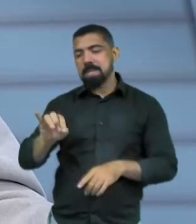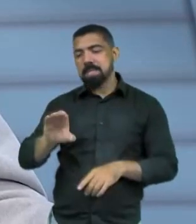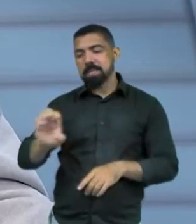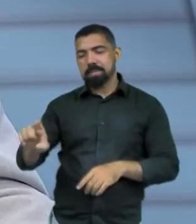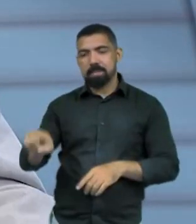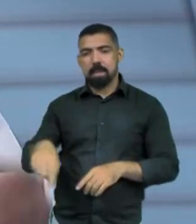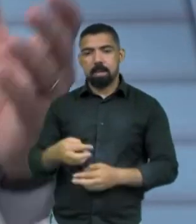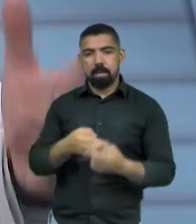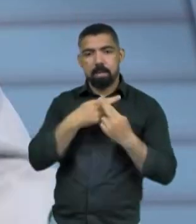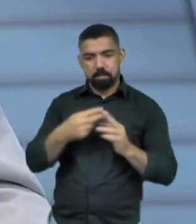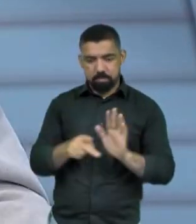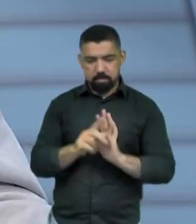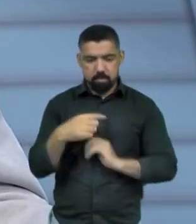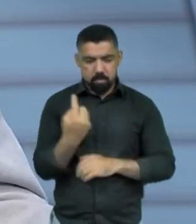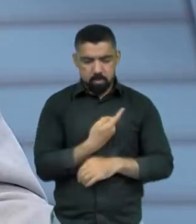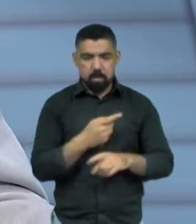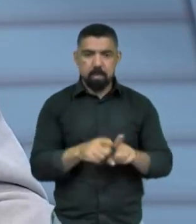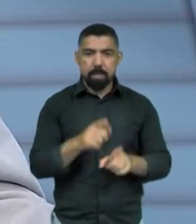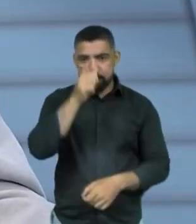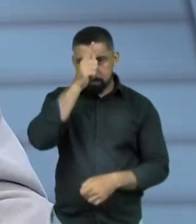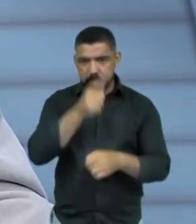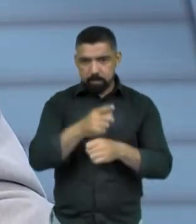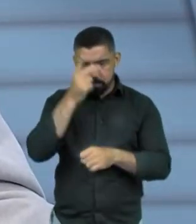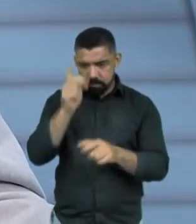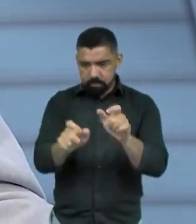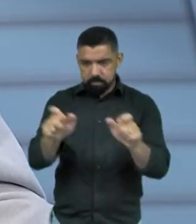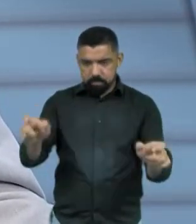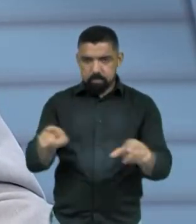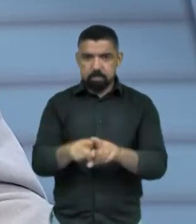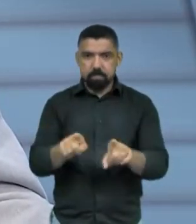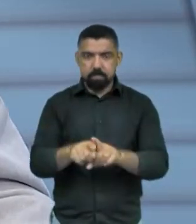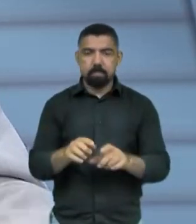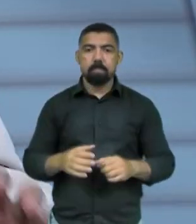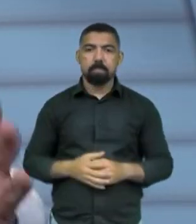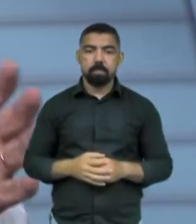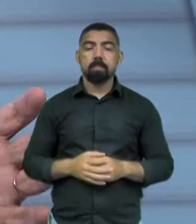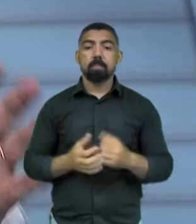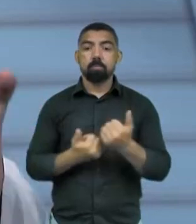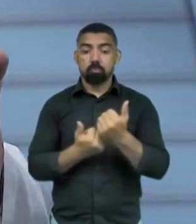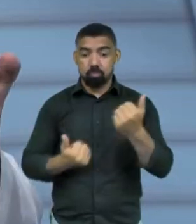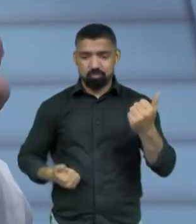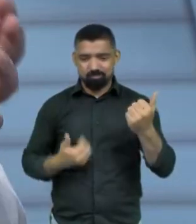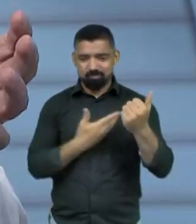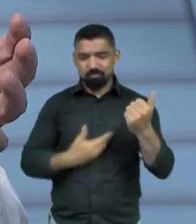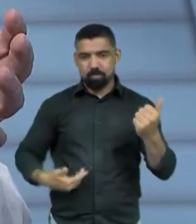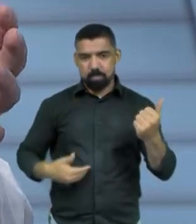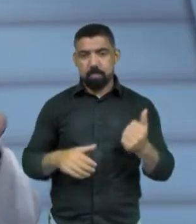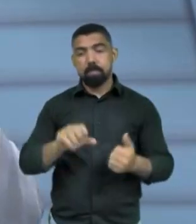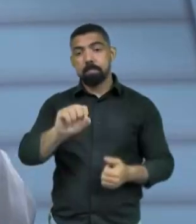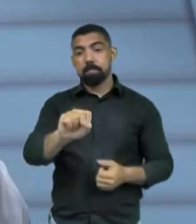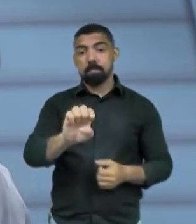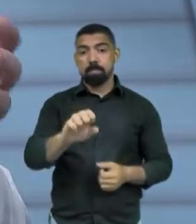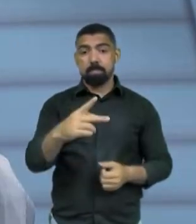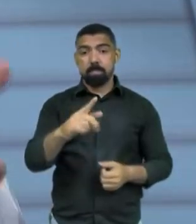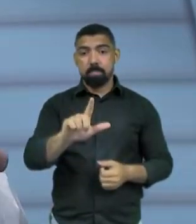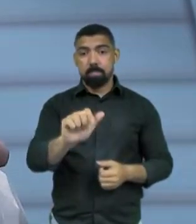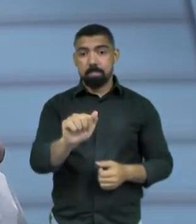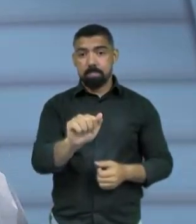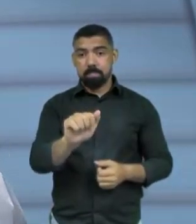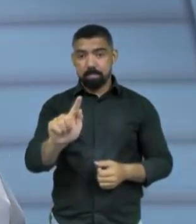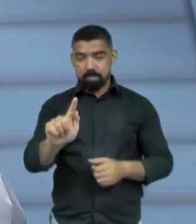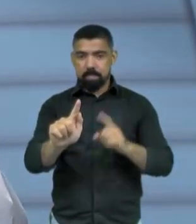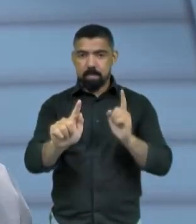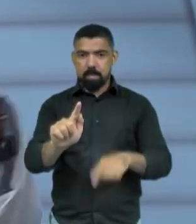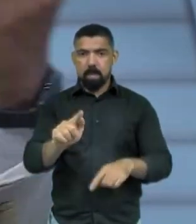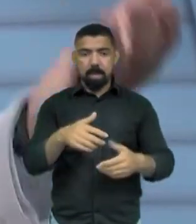responsabilidade, a parte de gestão de pessoas, com planeja pessoas, gente do governo inteiro. Verdade. A CEPLAG, ela funciona como um grande serviço compartilhado